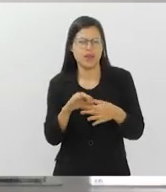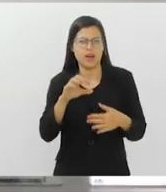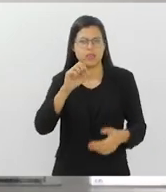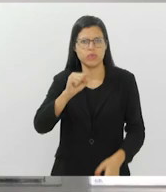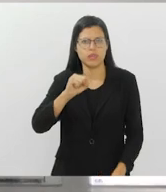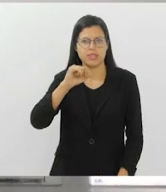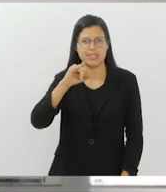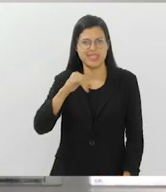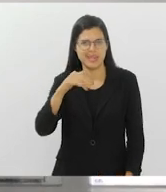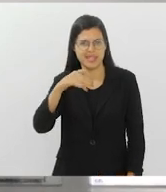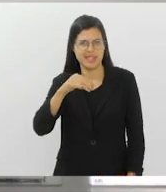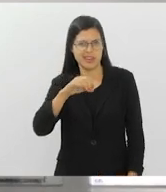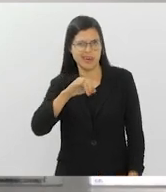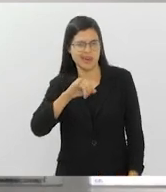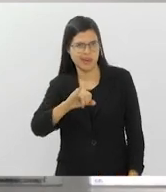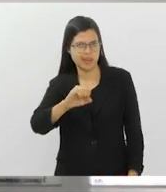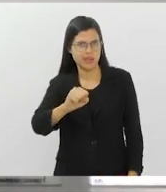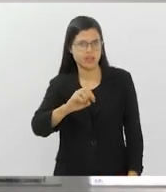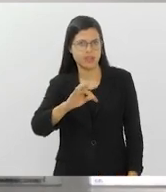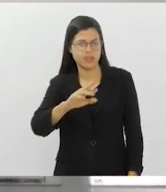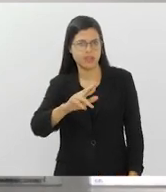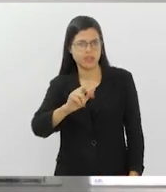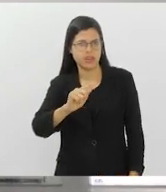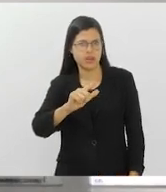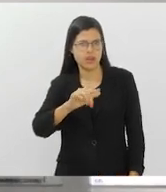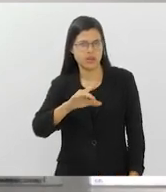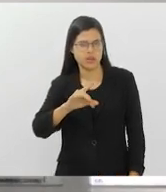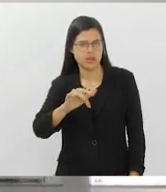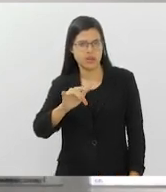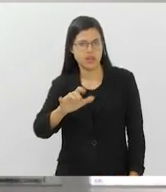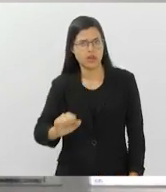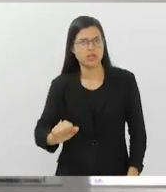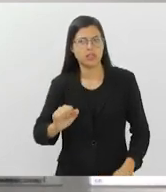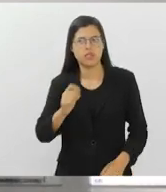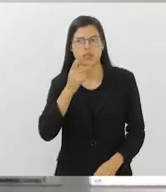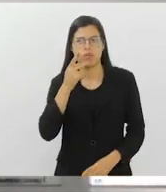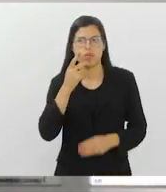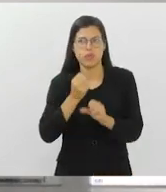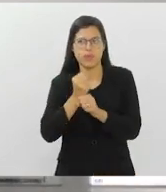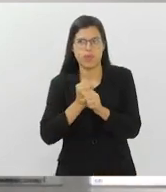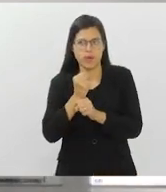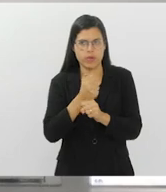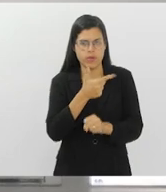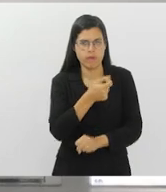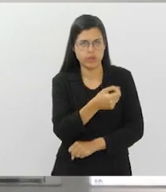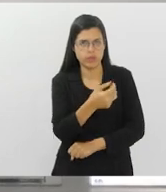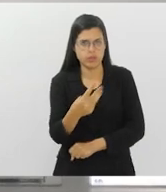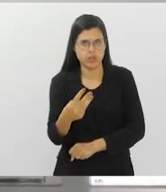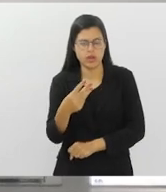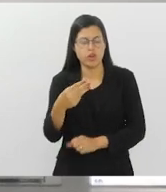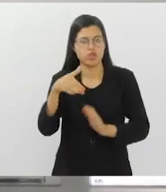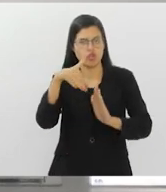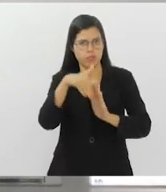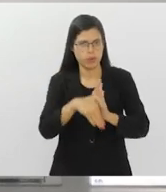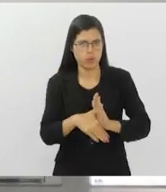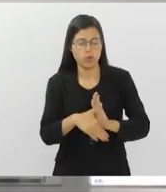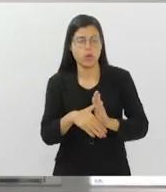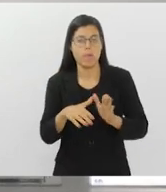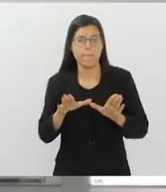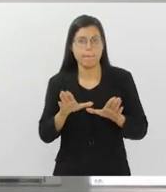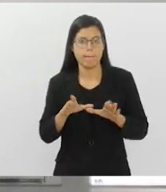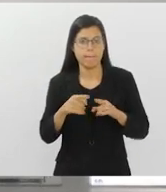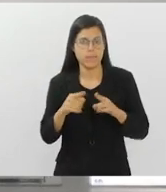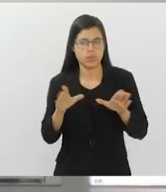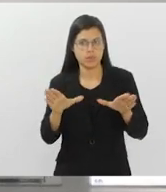Ocorre que a sinistralidade, conforme publicado pela ANS, diminuiu no ano de 23. Contudo, os planos coletivos